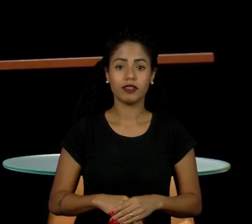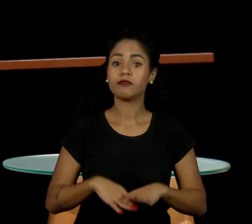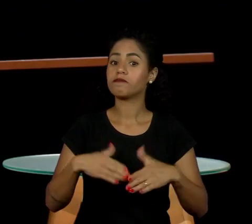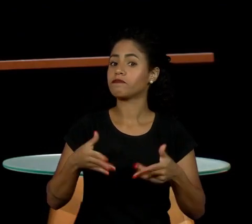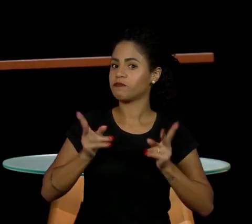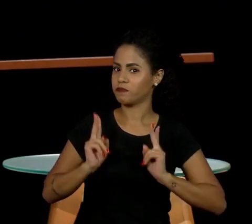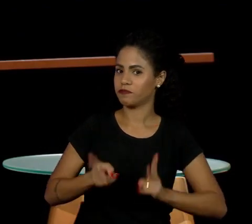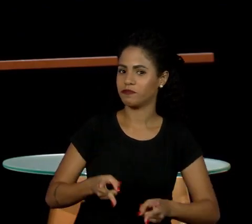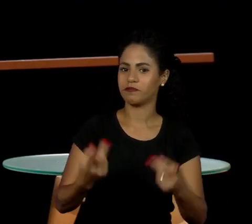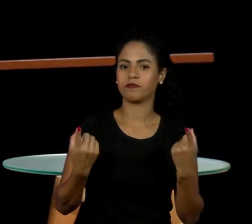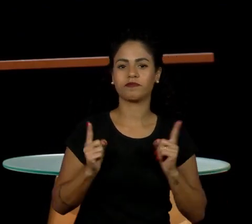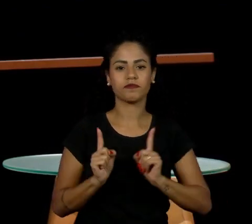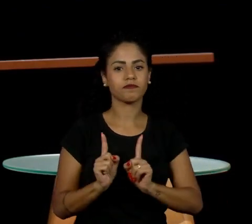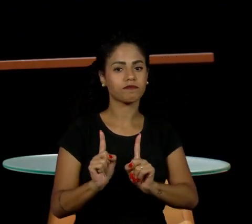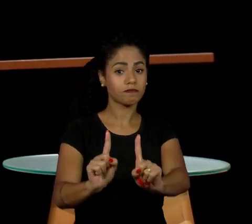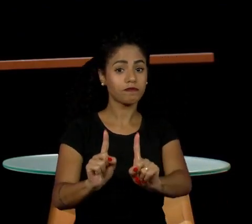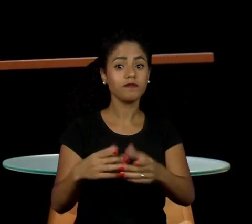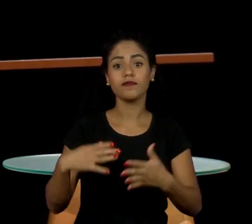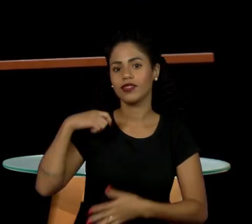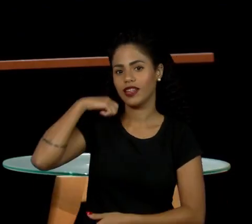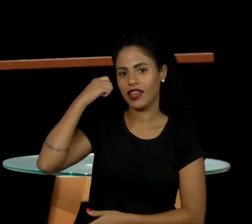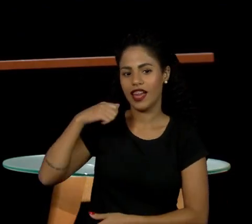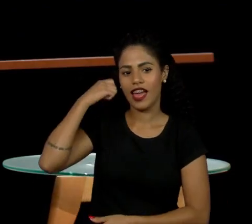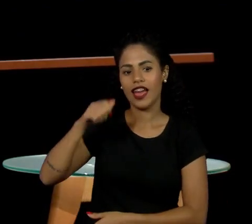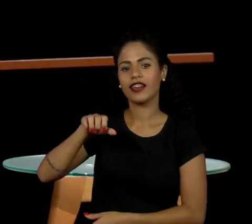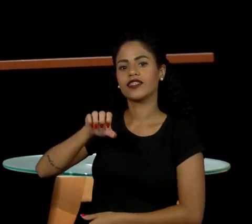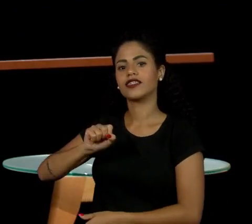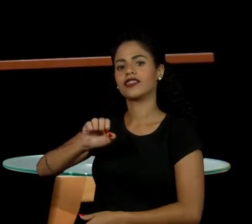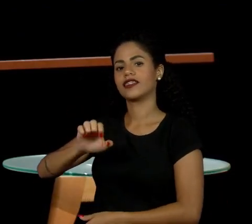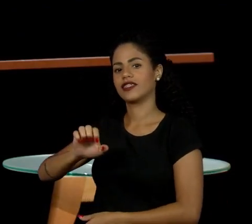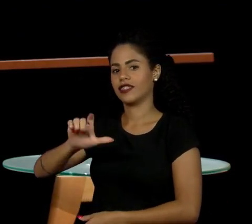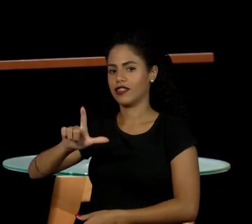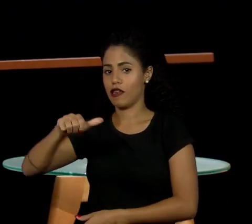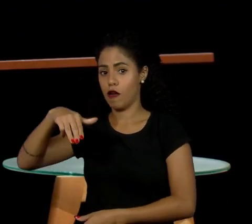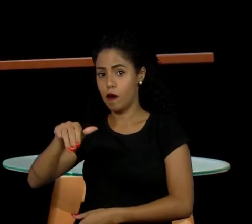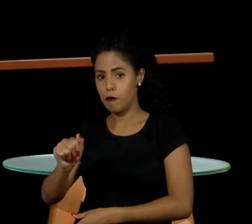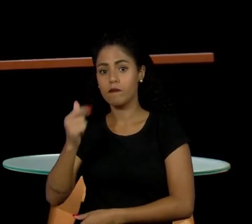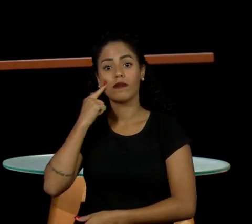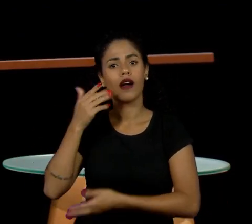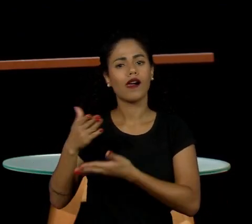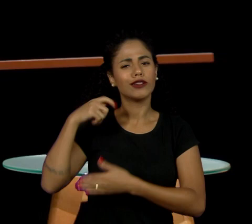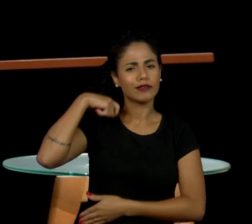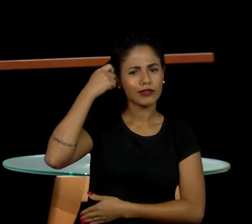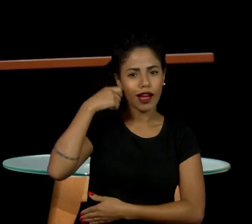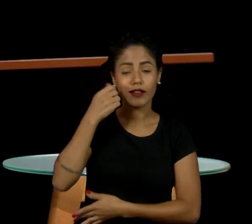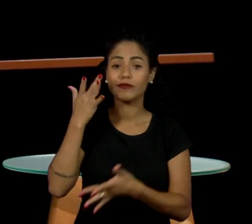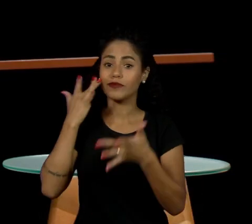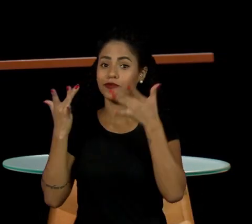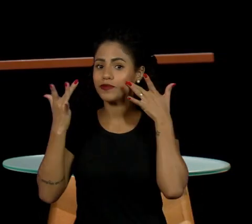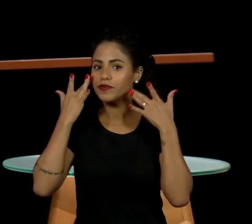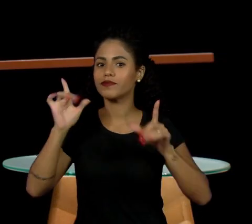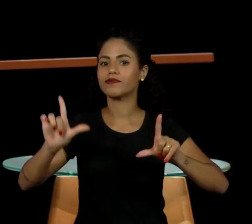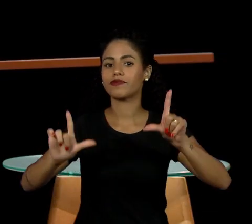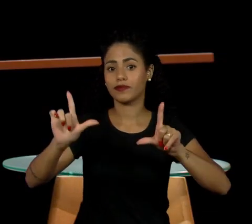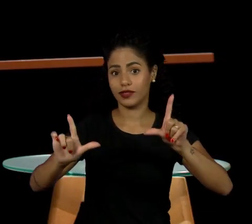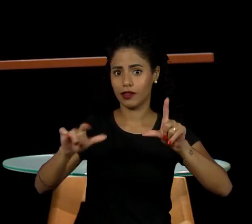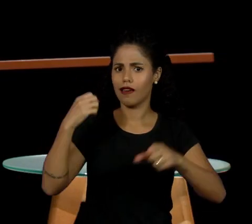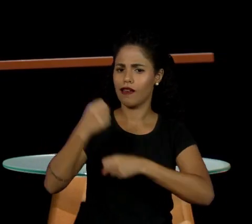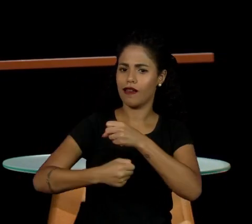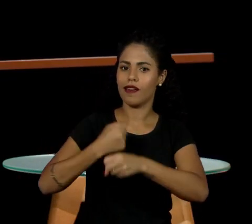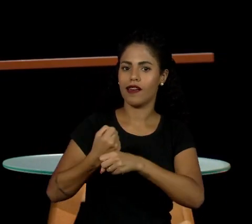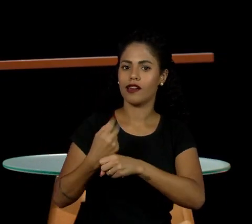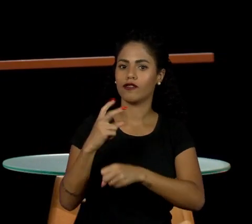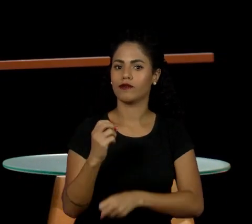Continuando o Persona, a atriz Selma Grey tem uma longa carreira no teatro, no cinema e na TV. Em 2016, só